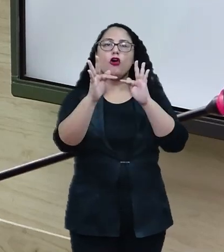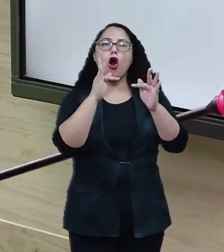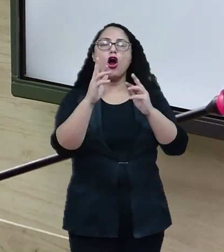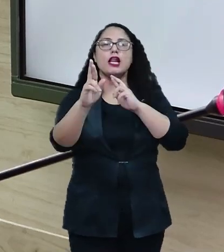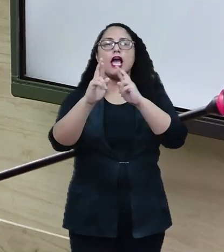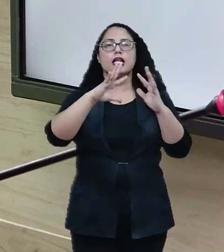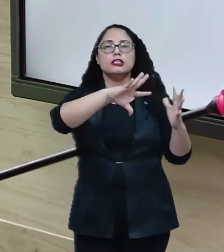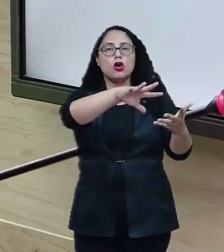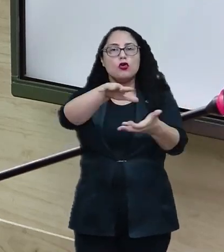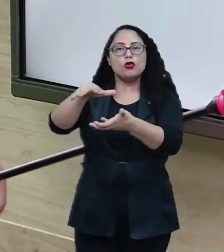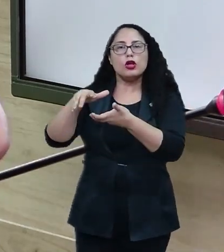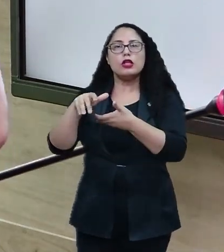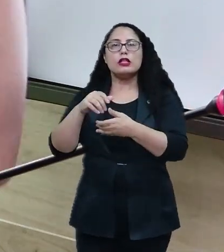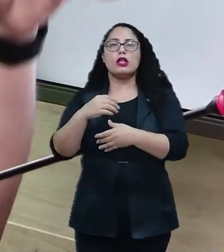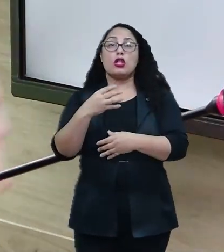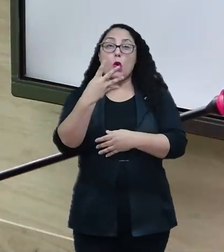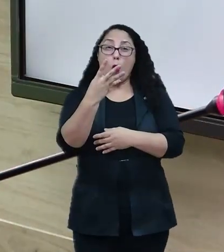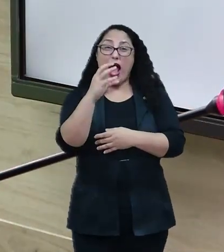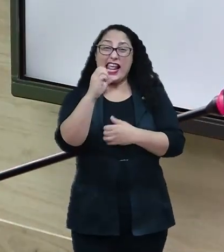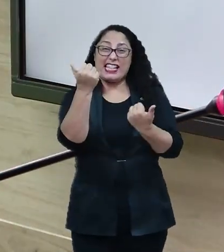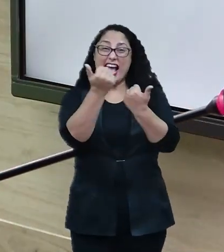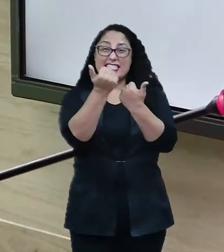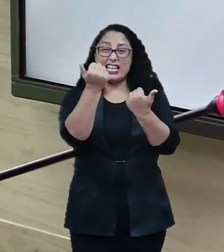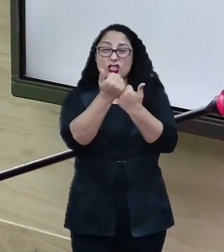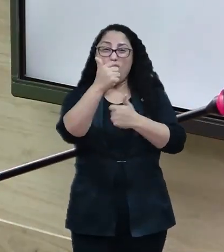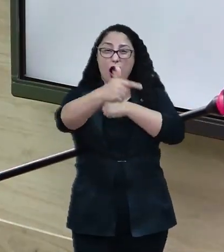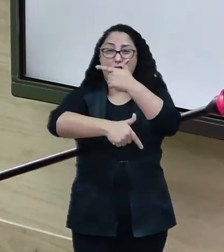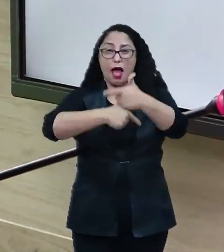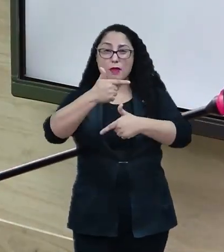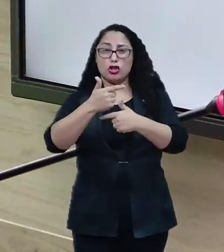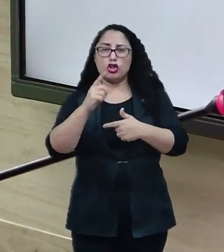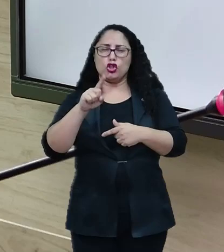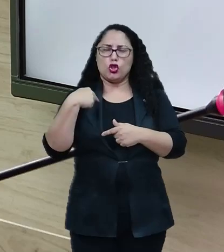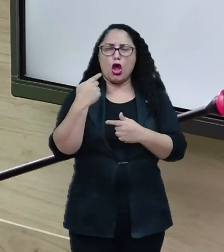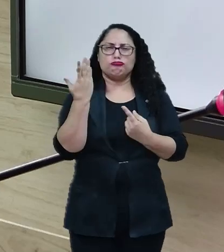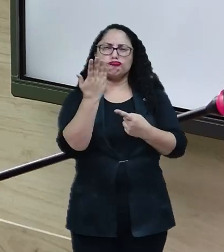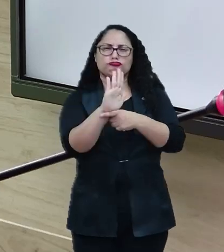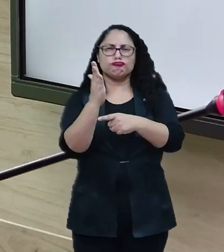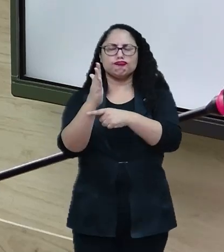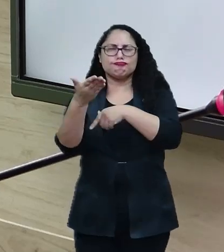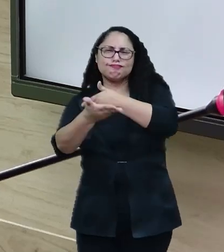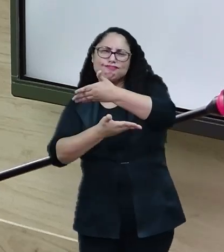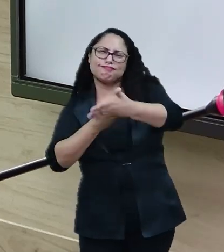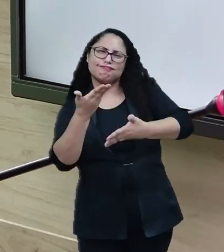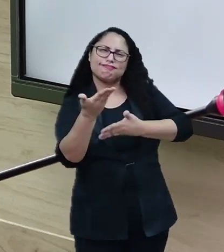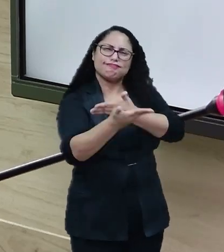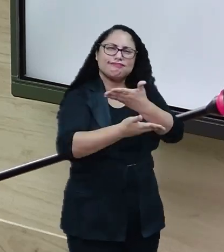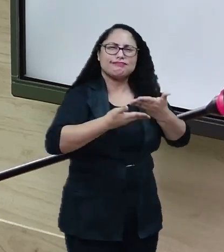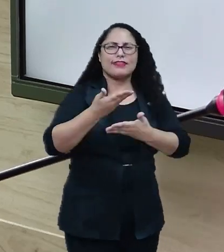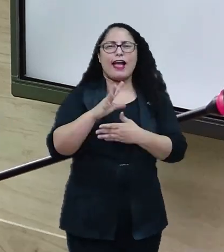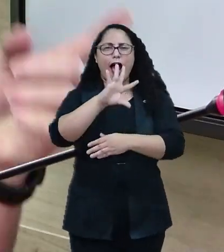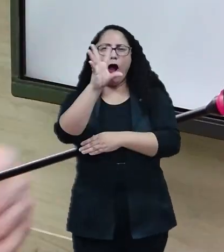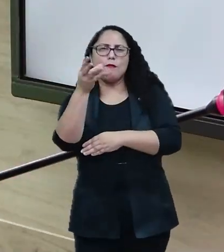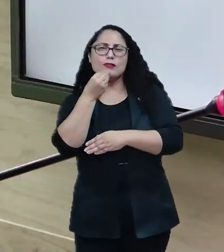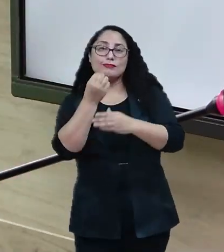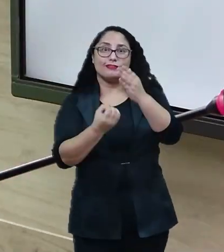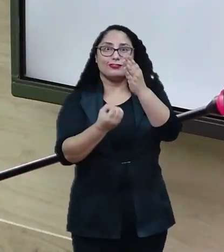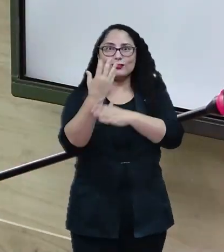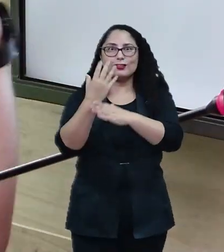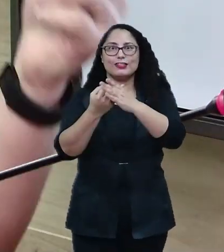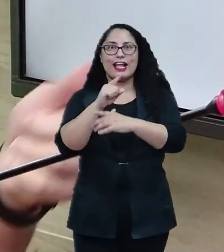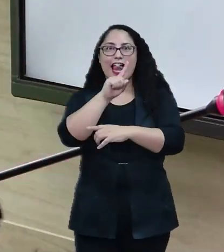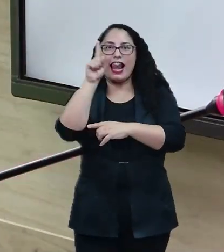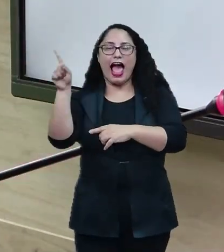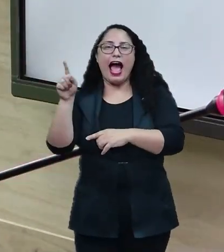Relações Internacionais. Tem 41 assessores que trabalham nisso e a gente se ajuda muito. Né? Então, as oportunidades que aparecem